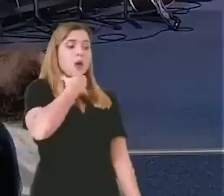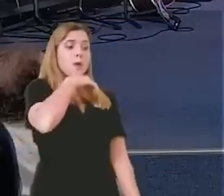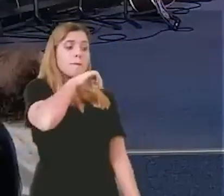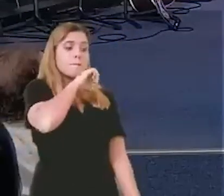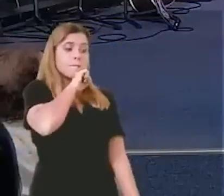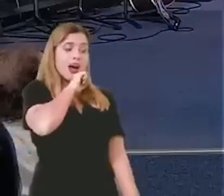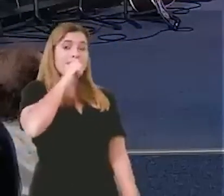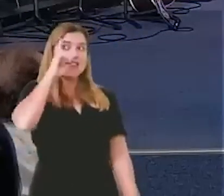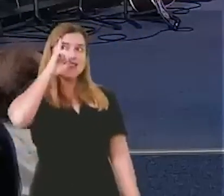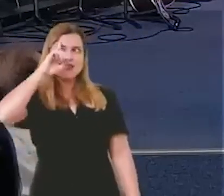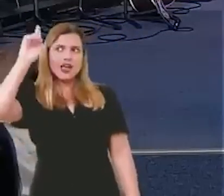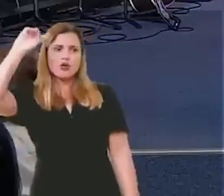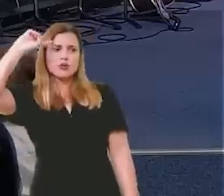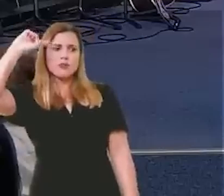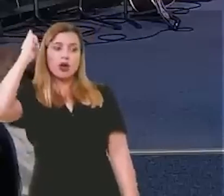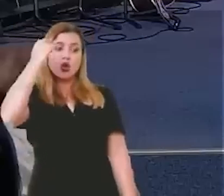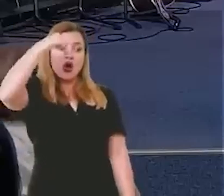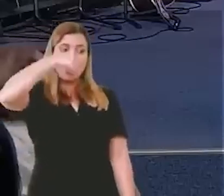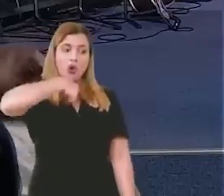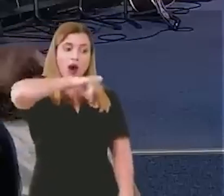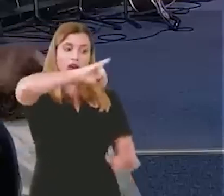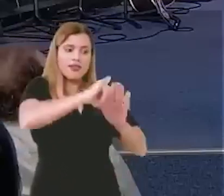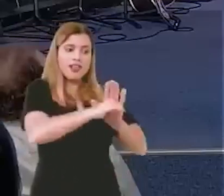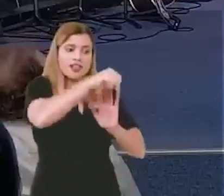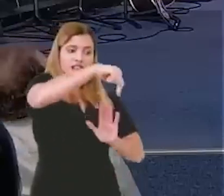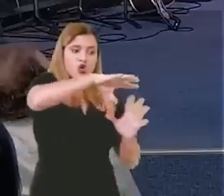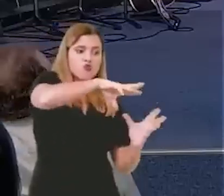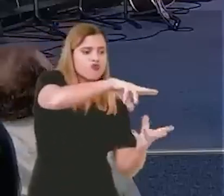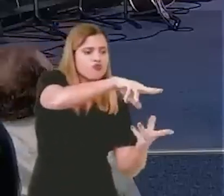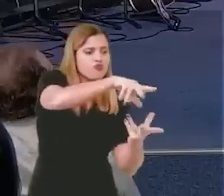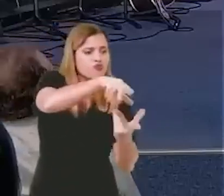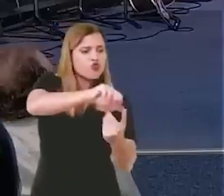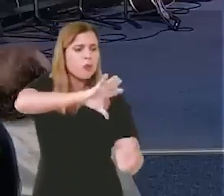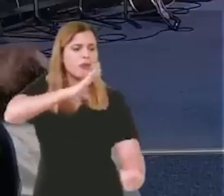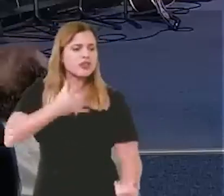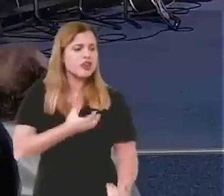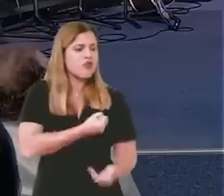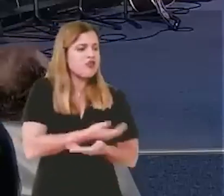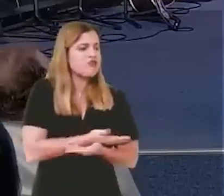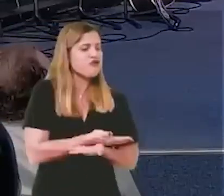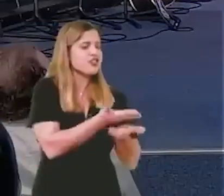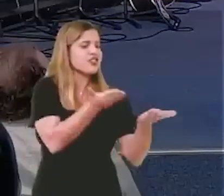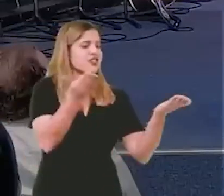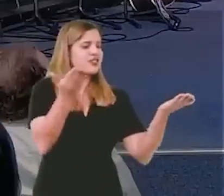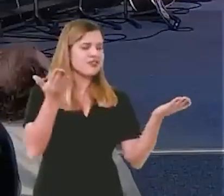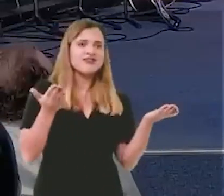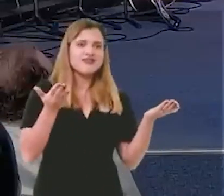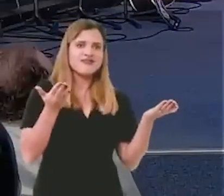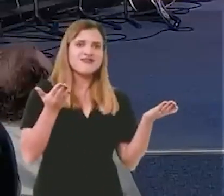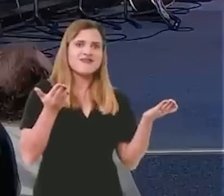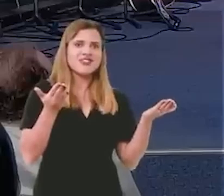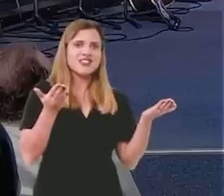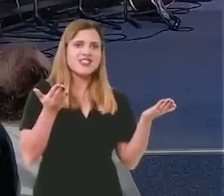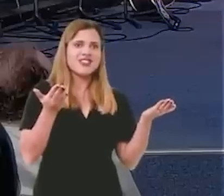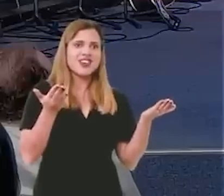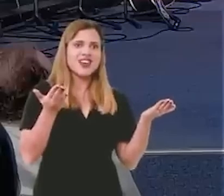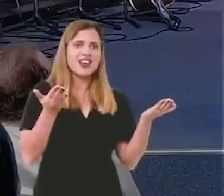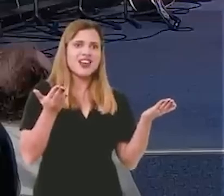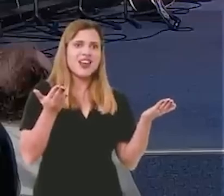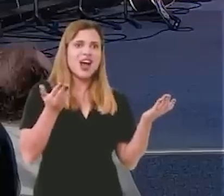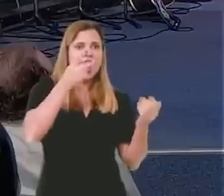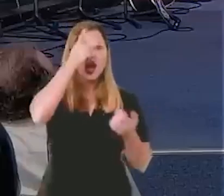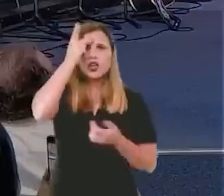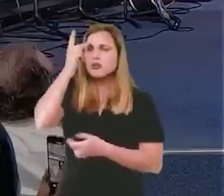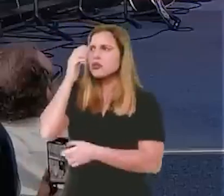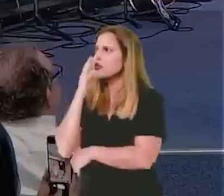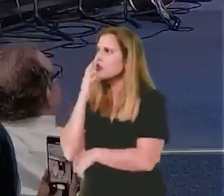somos um. Só nos resta fazer o que Tomé fez: curvarmos-nos aos seus pés e dizer: Senhor meu